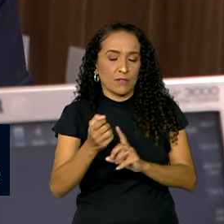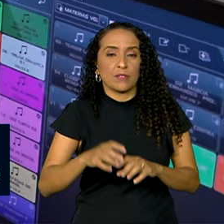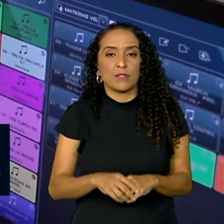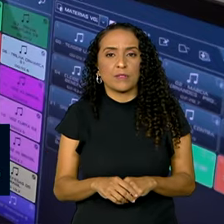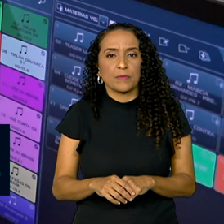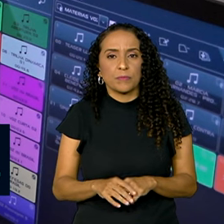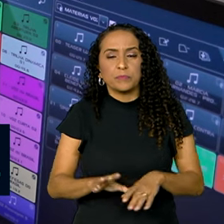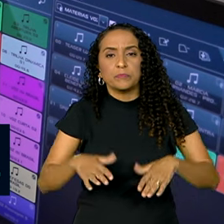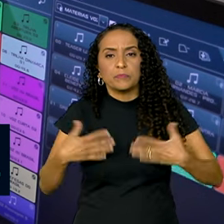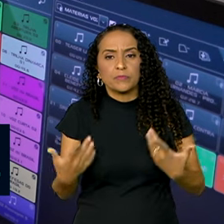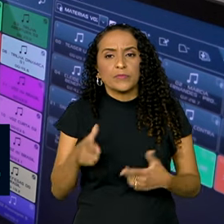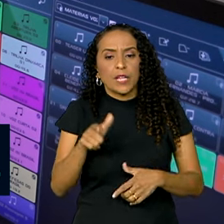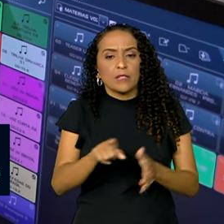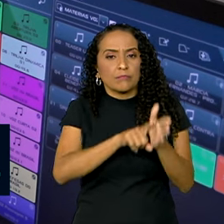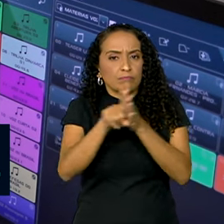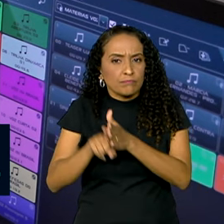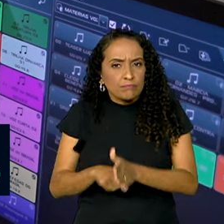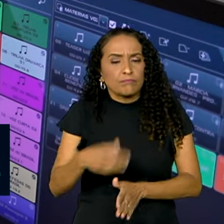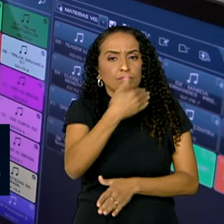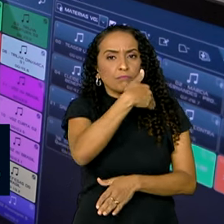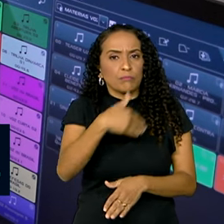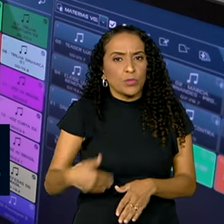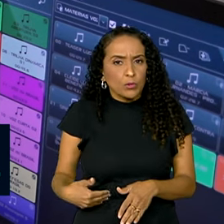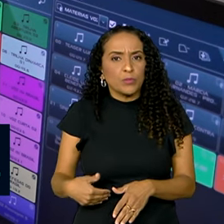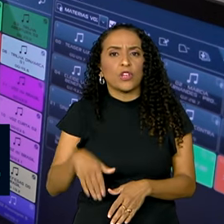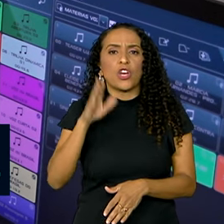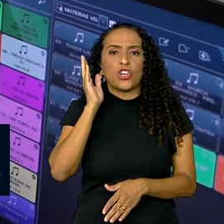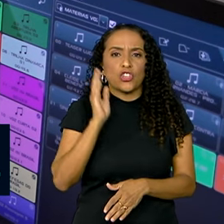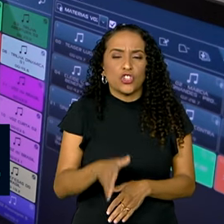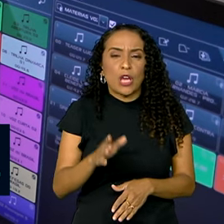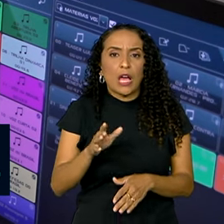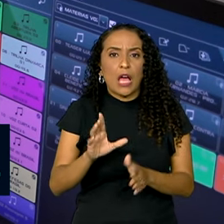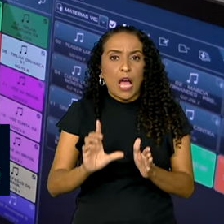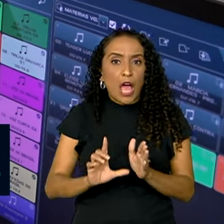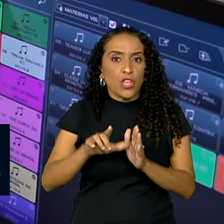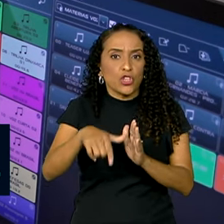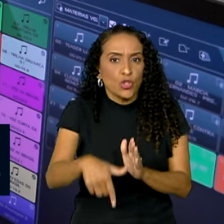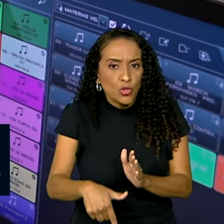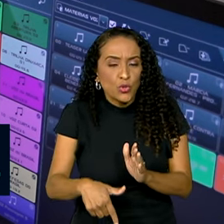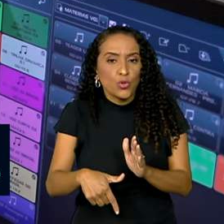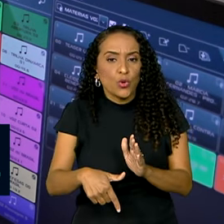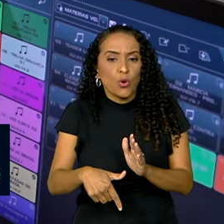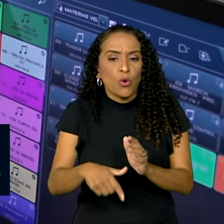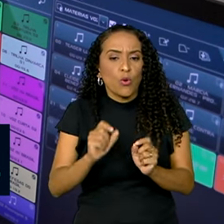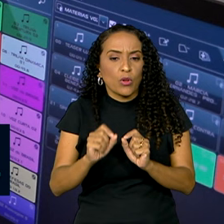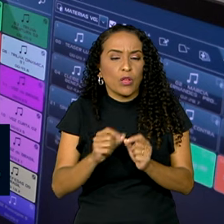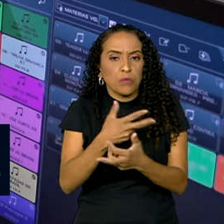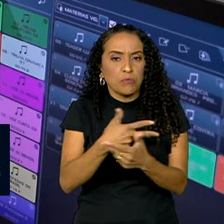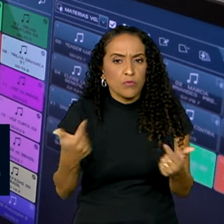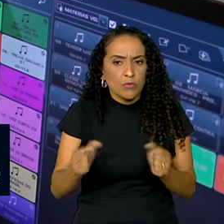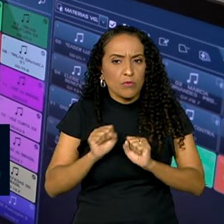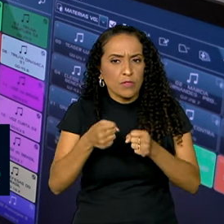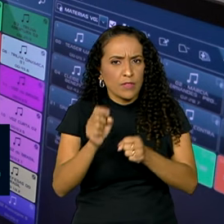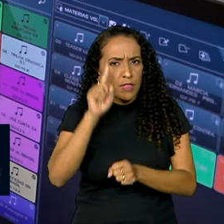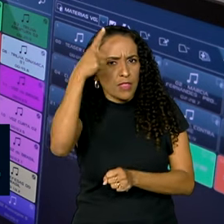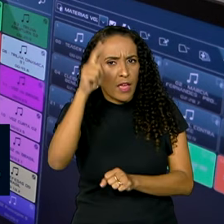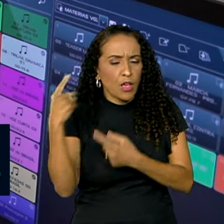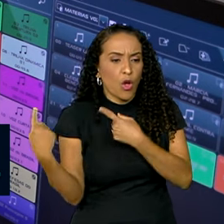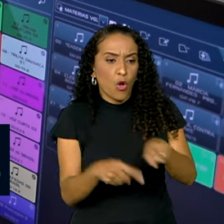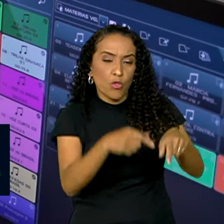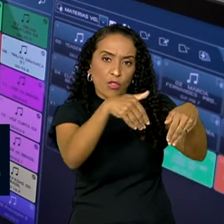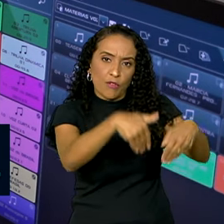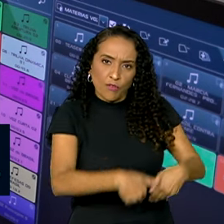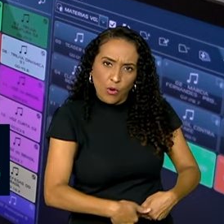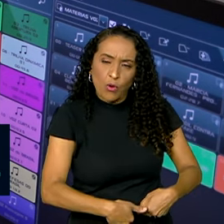e essa consulta pública já adiantou Quais são os os eixos e as ideias forças sobre o combate à